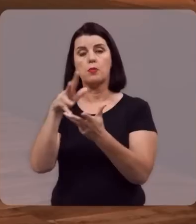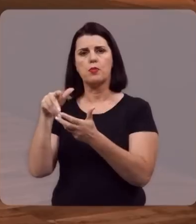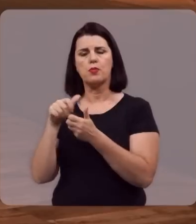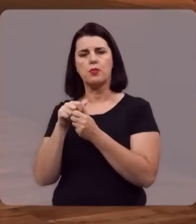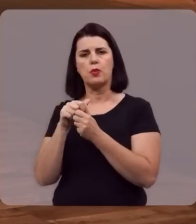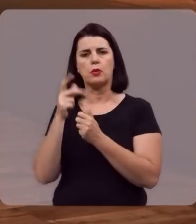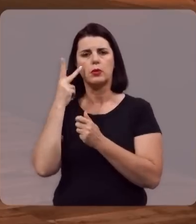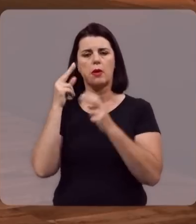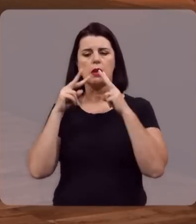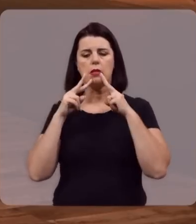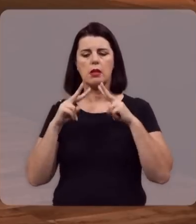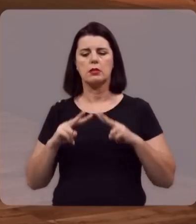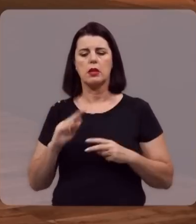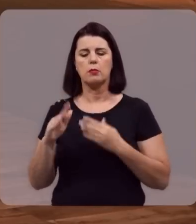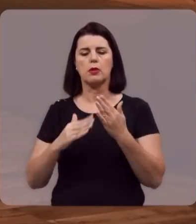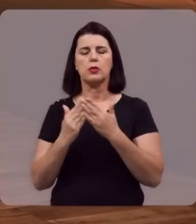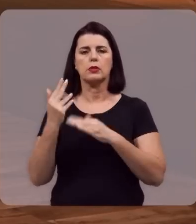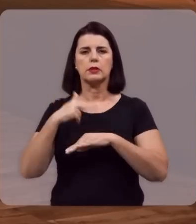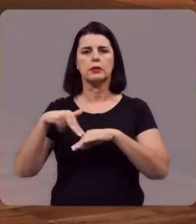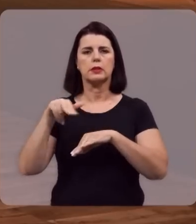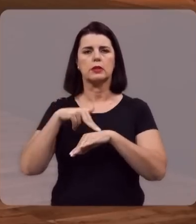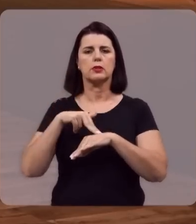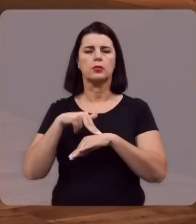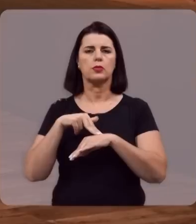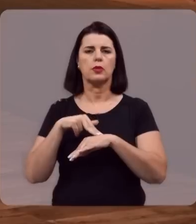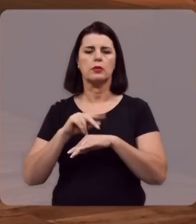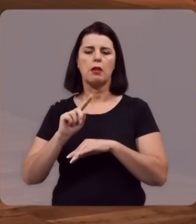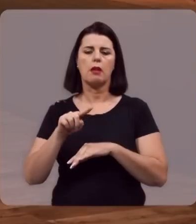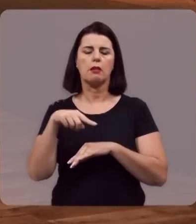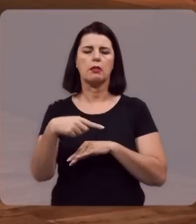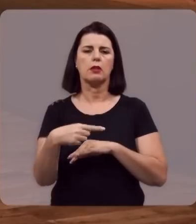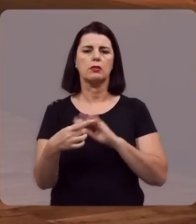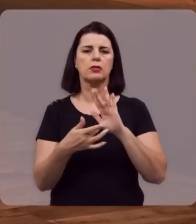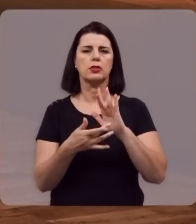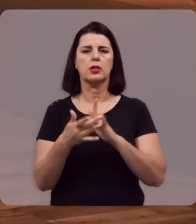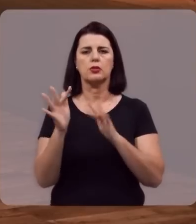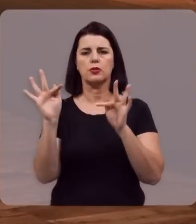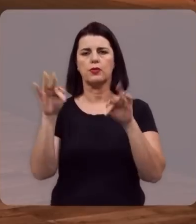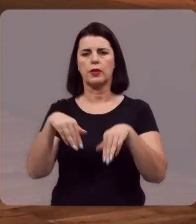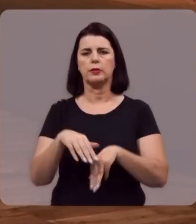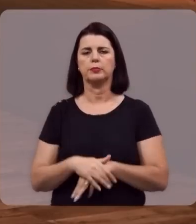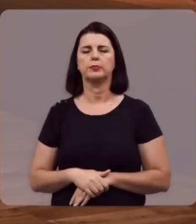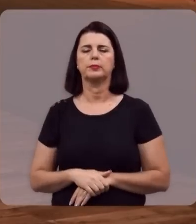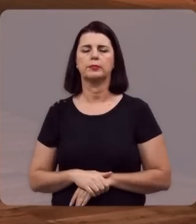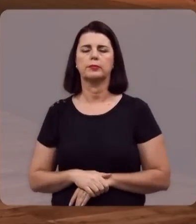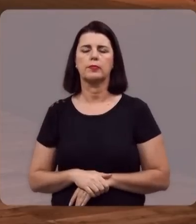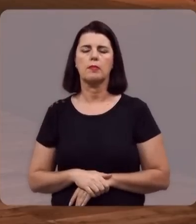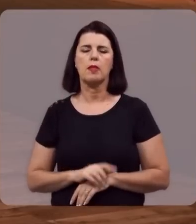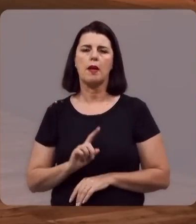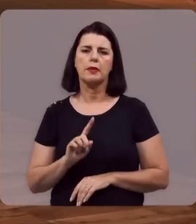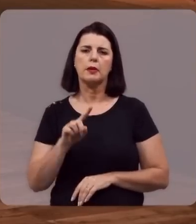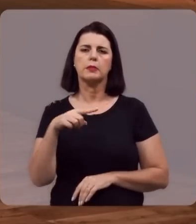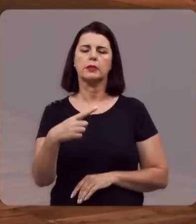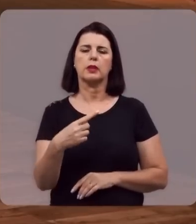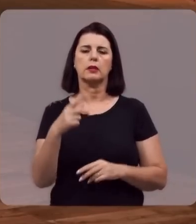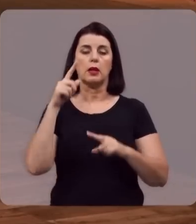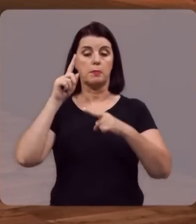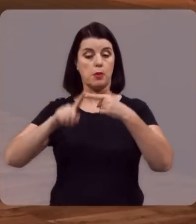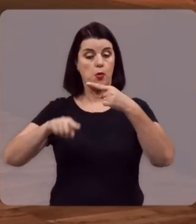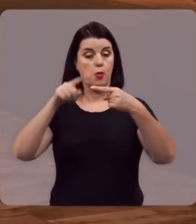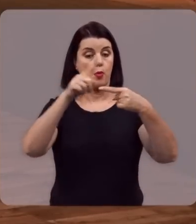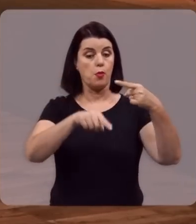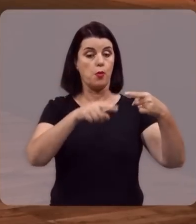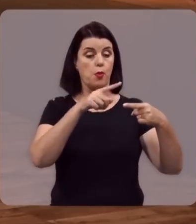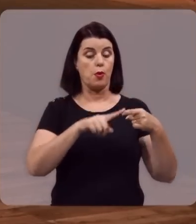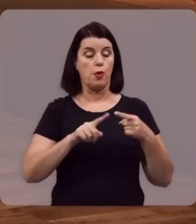mundo, para testemunhar a todas as nações. Então virá o fim. Apesar das